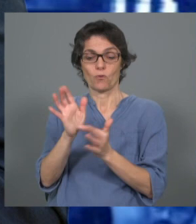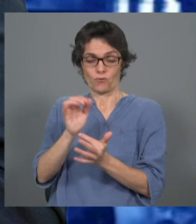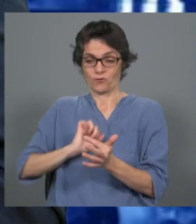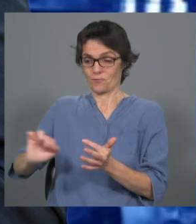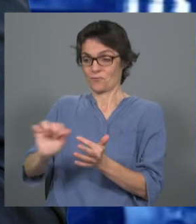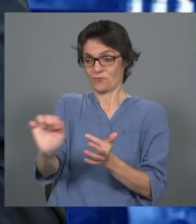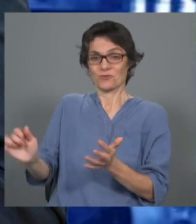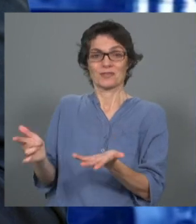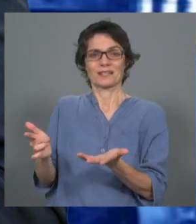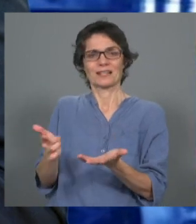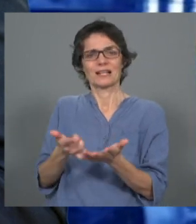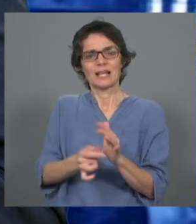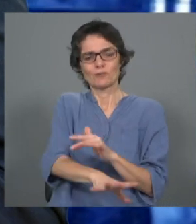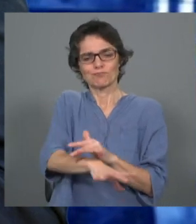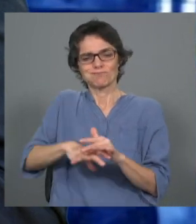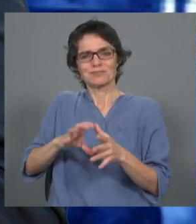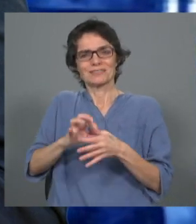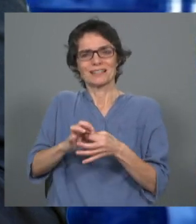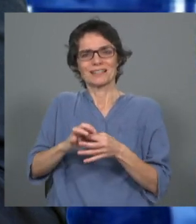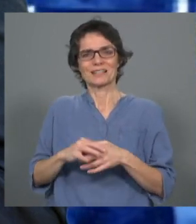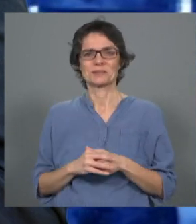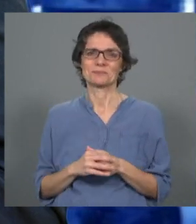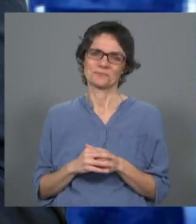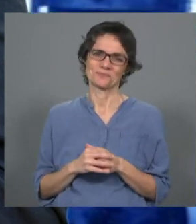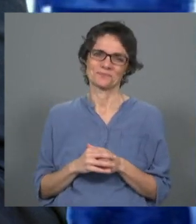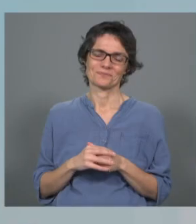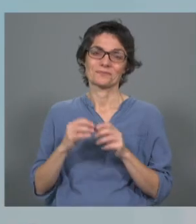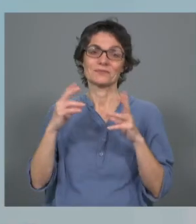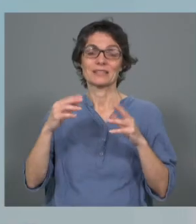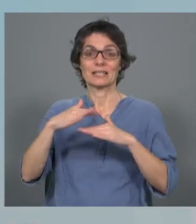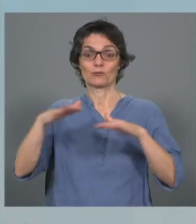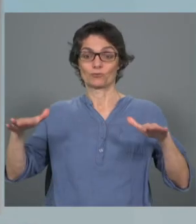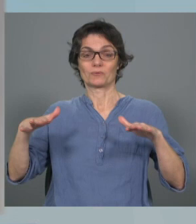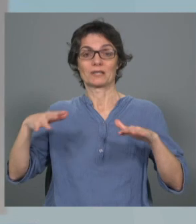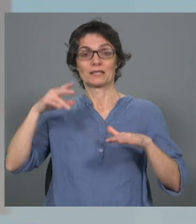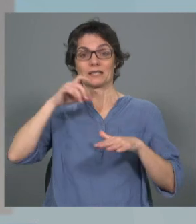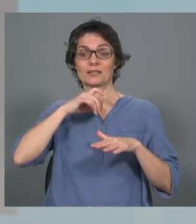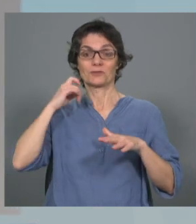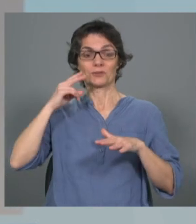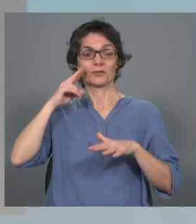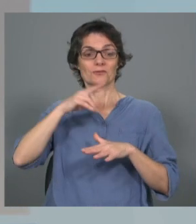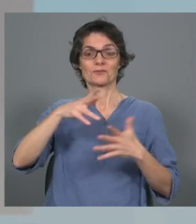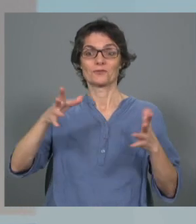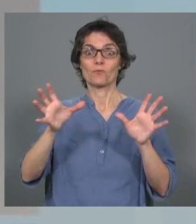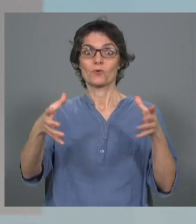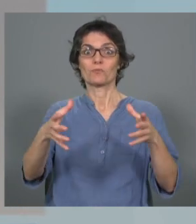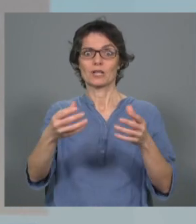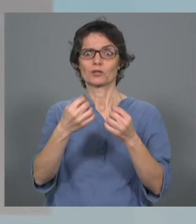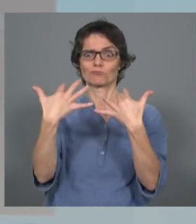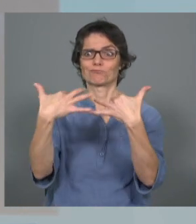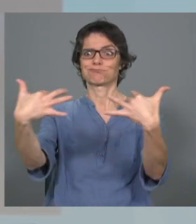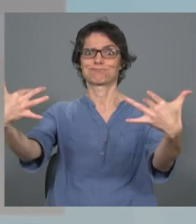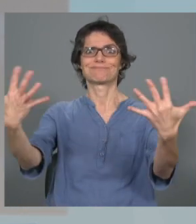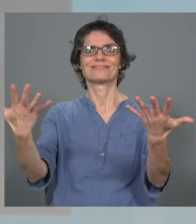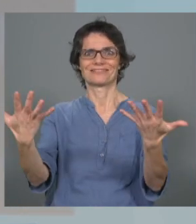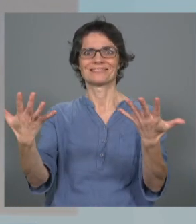vida de Jesus Cristo. E quem está em cima de um altar e olha cá para baixo vê muitos rostos diferentes, vê uma comunidade numerosa, vê muita gente. Com